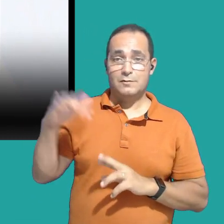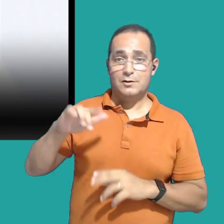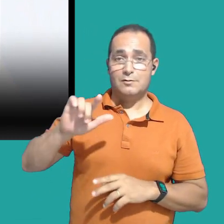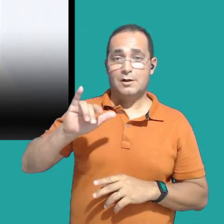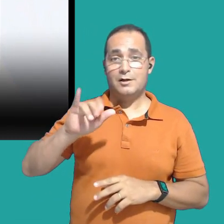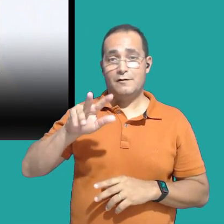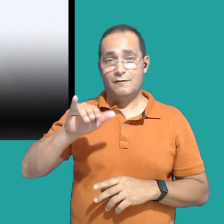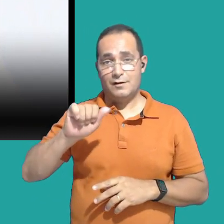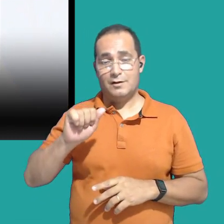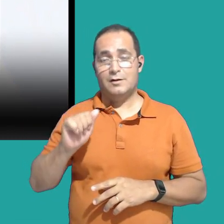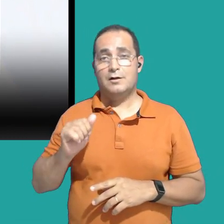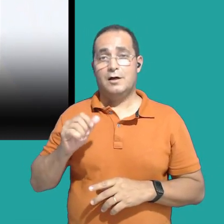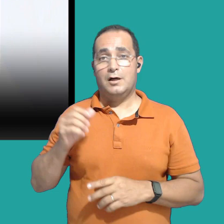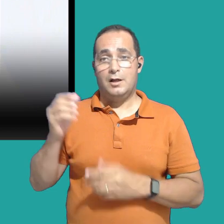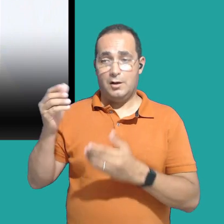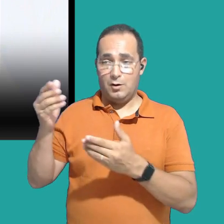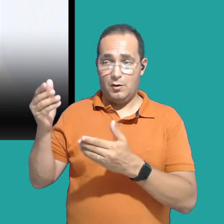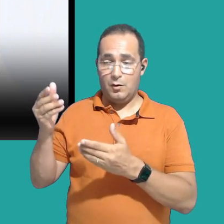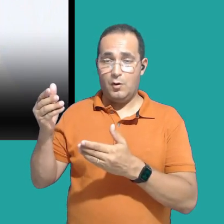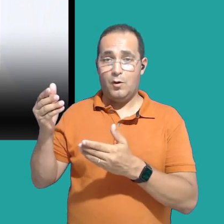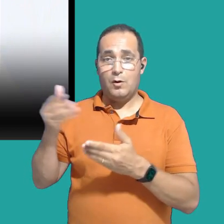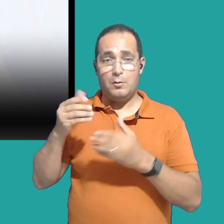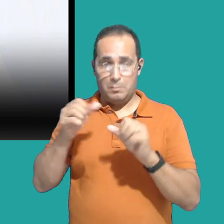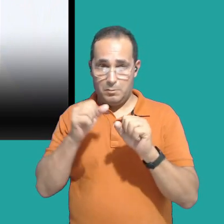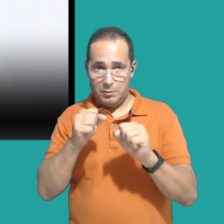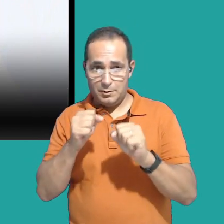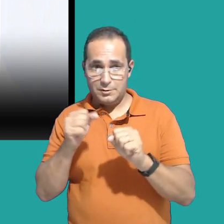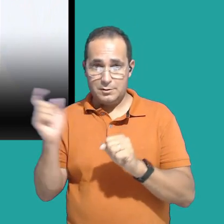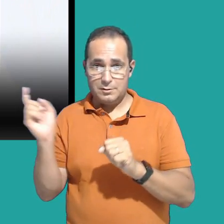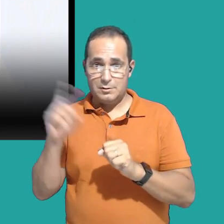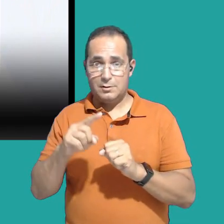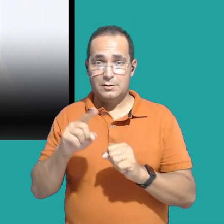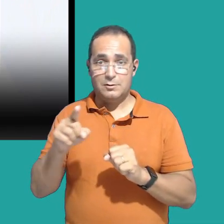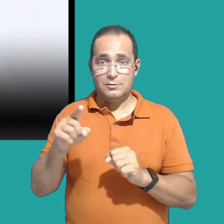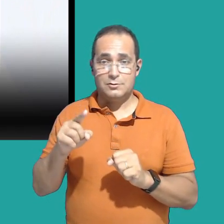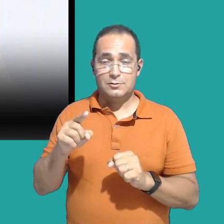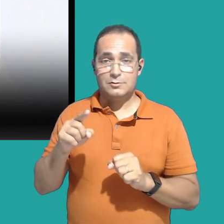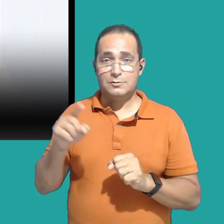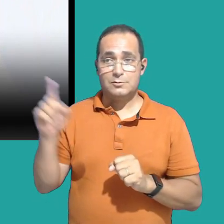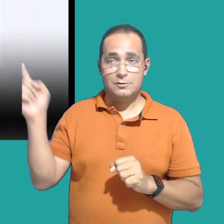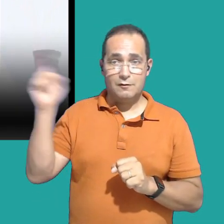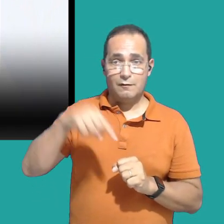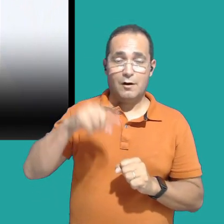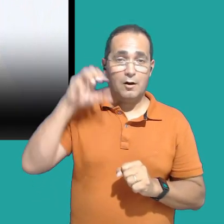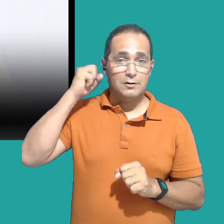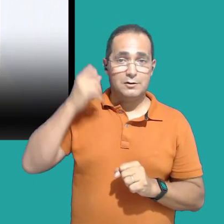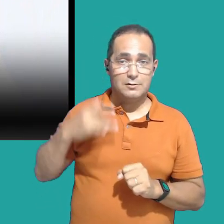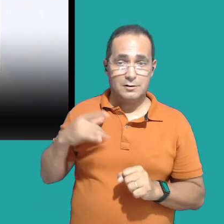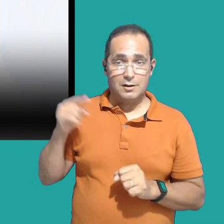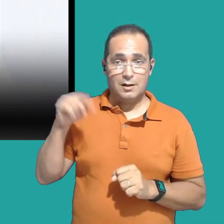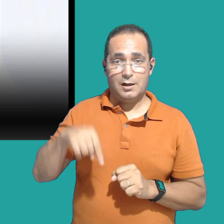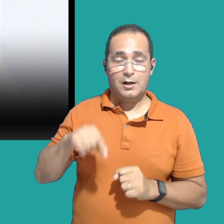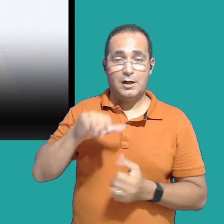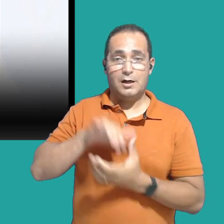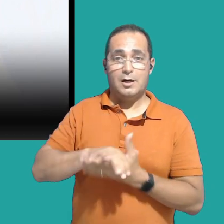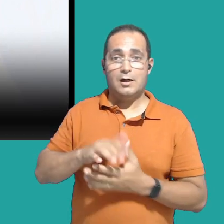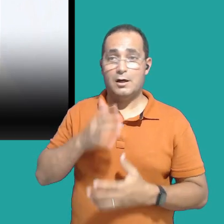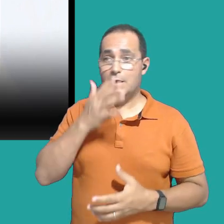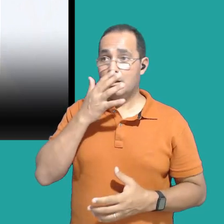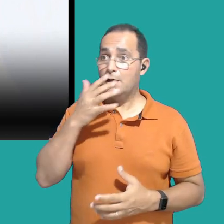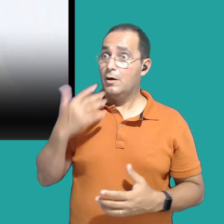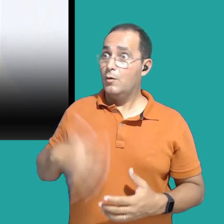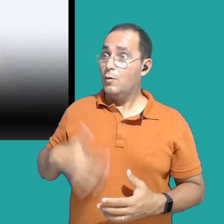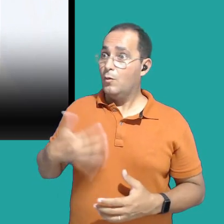pessoal do Bradesco veio com a Lívia, porque convidaram, a Lívia convidou perguntou se podia, né? Porque eles, quando souberam que ela ia vir